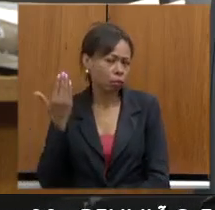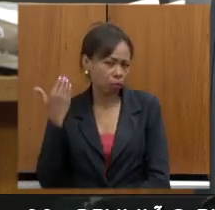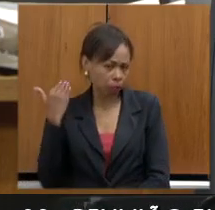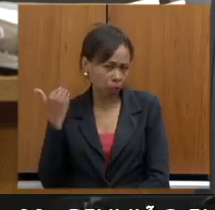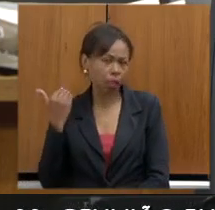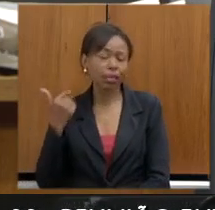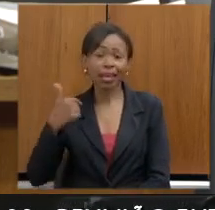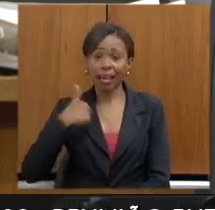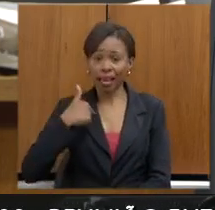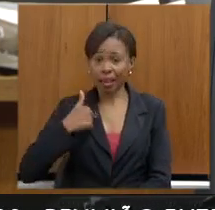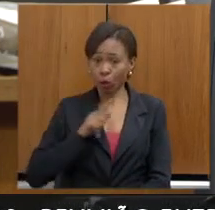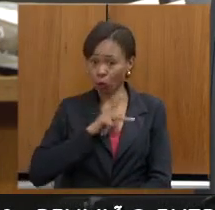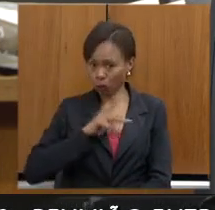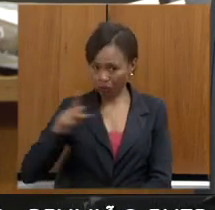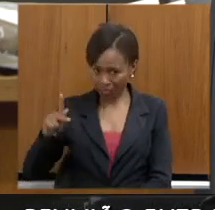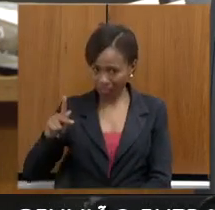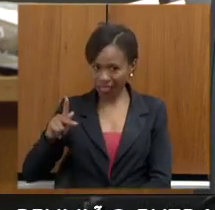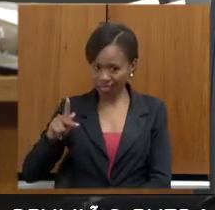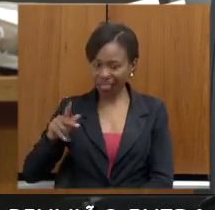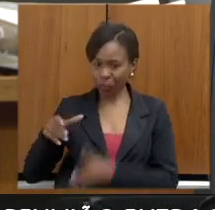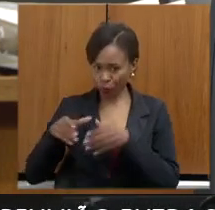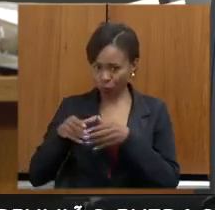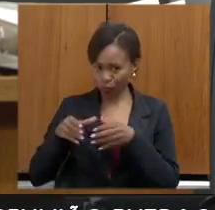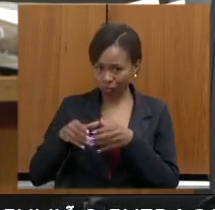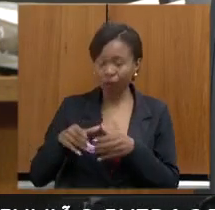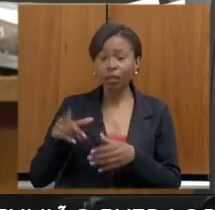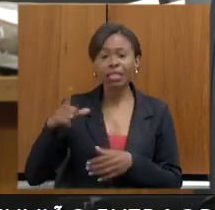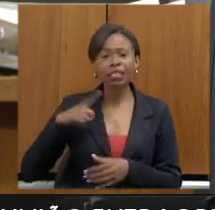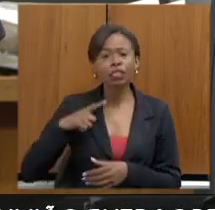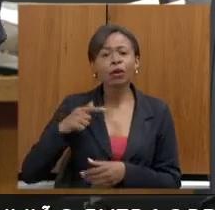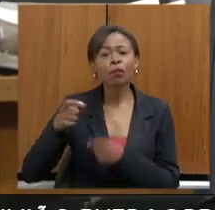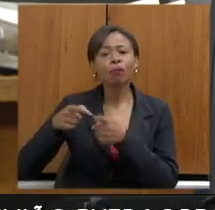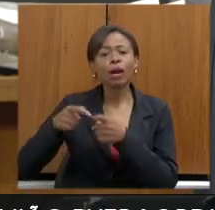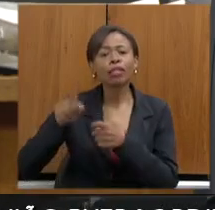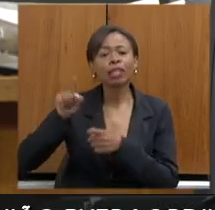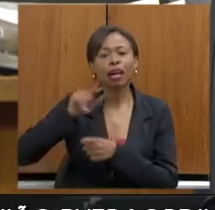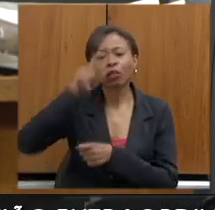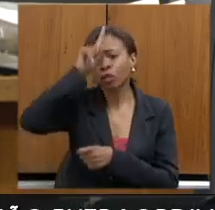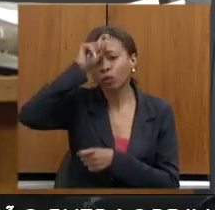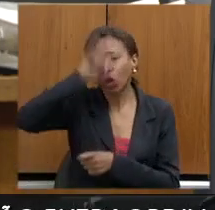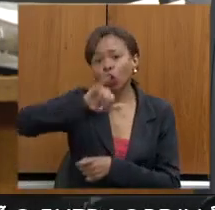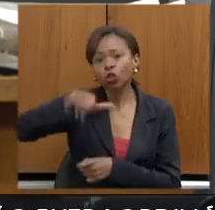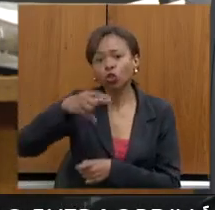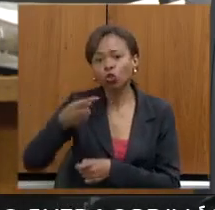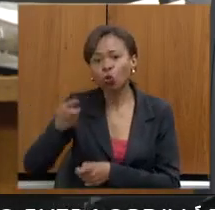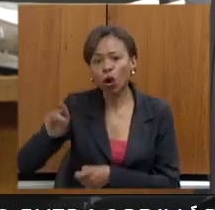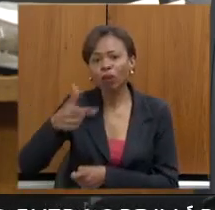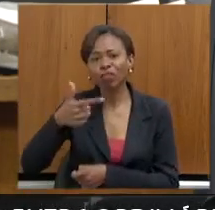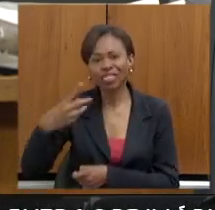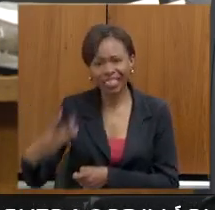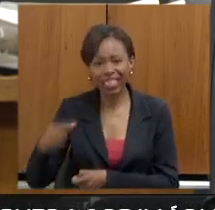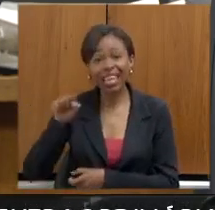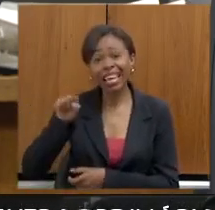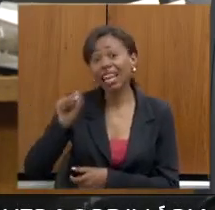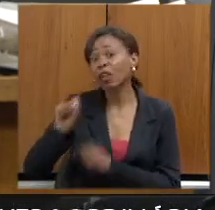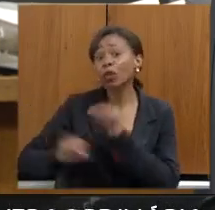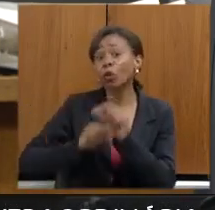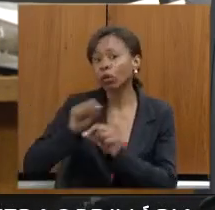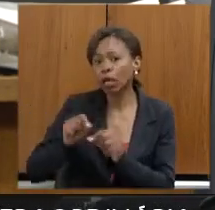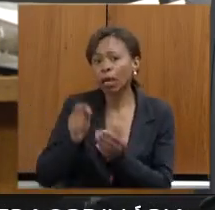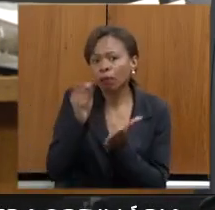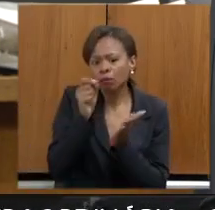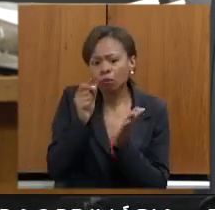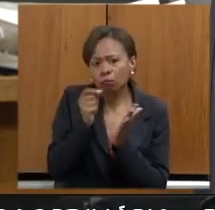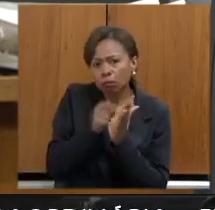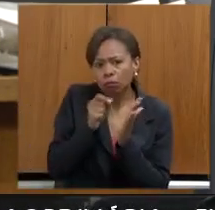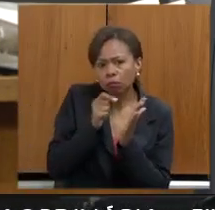atrás eu presidi a comissão e nós temos um médico no João 23 que ele anotava o quilômetros onde foi o